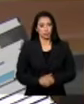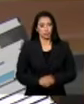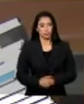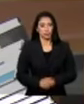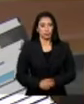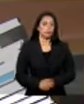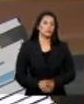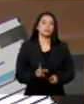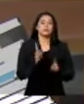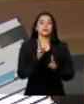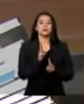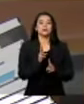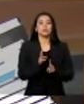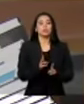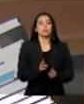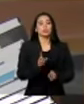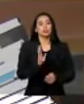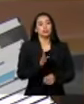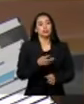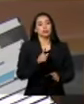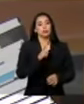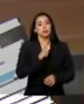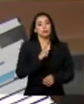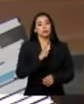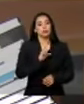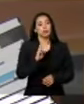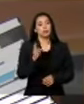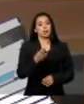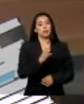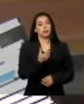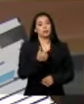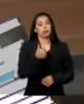Conforme assinala o pronunciamento no habeas corpus